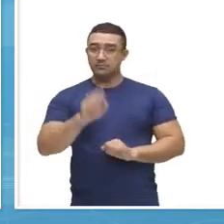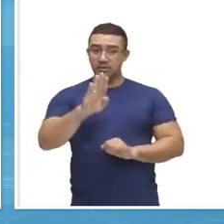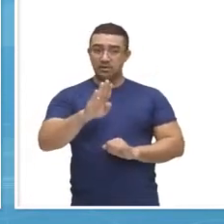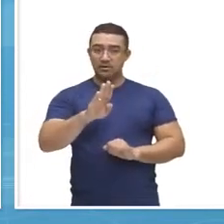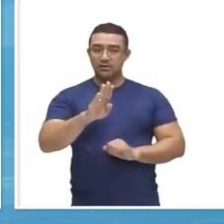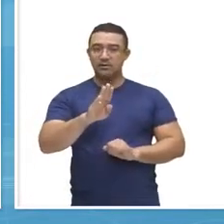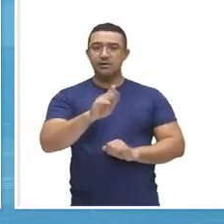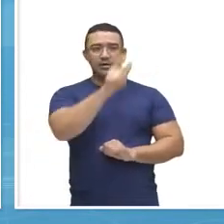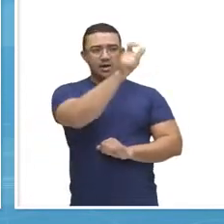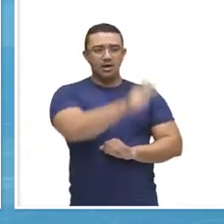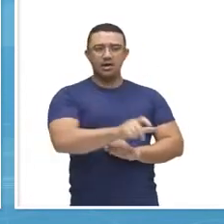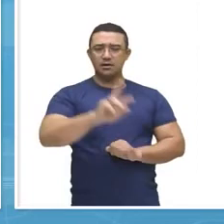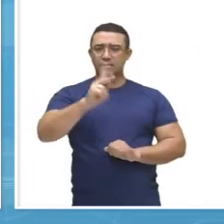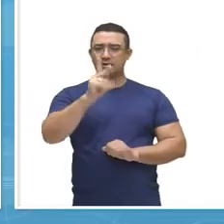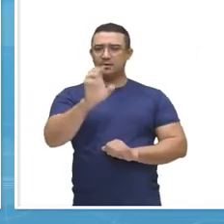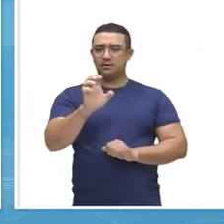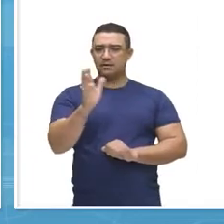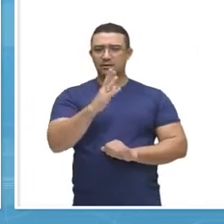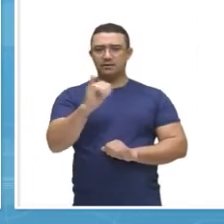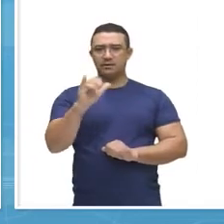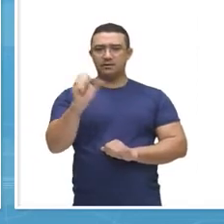indo para a escola. Qual das opções